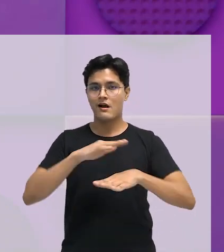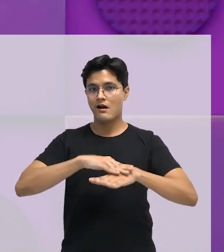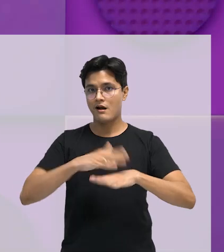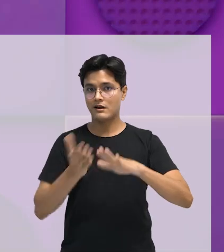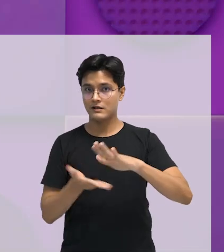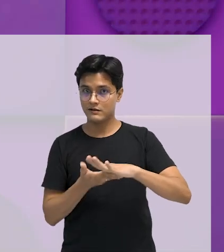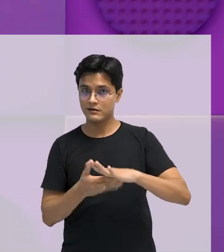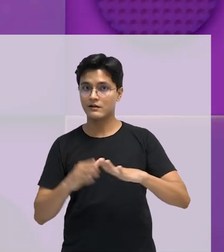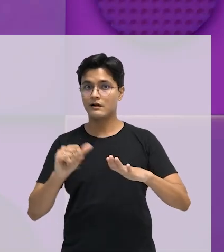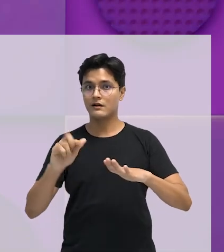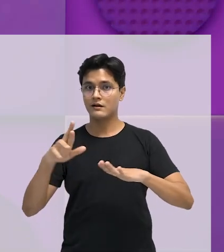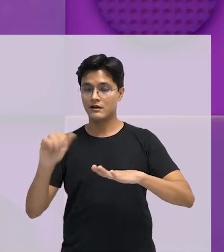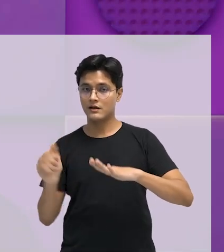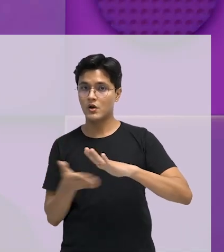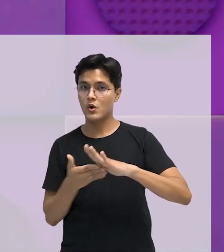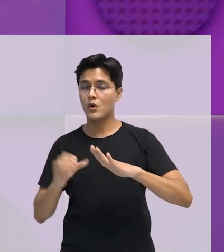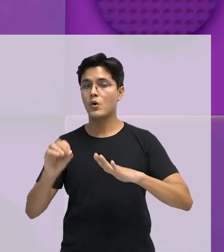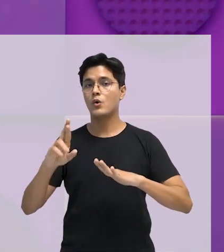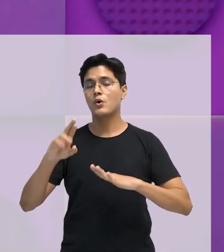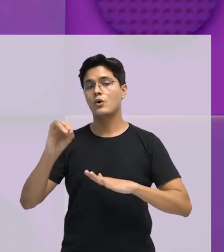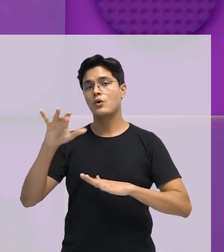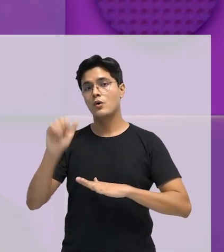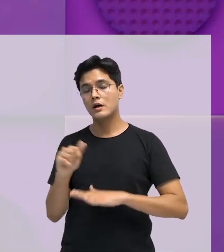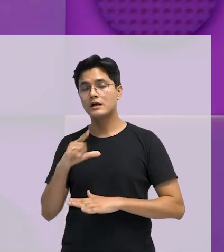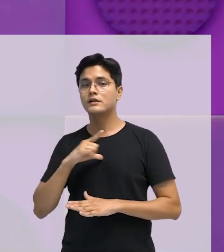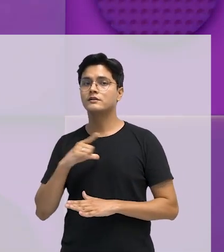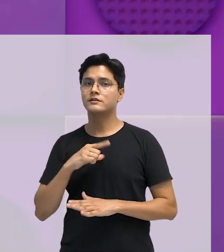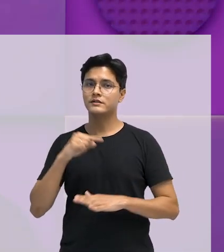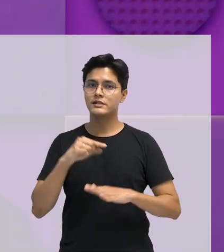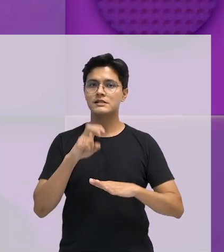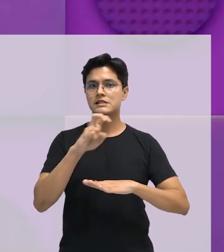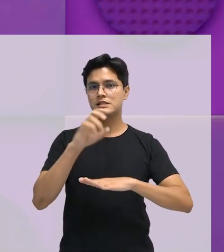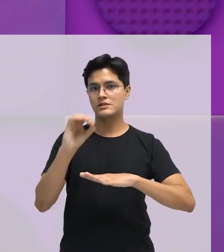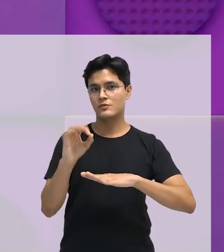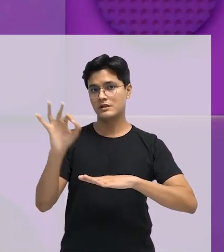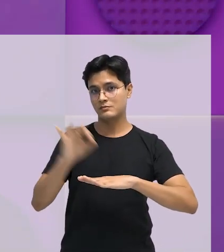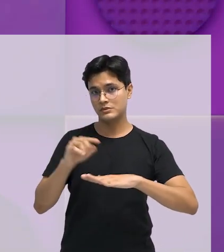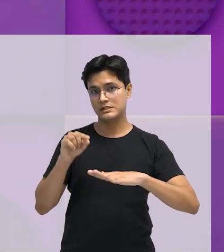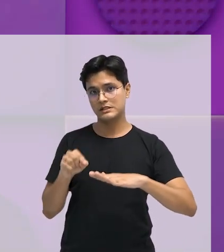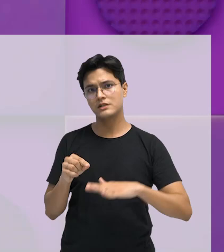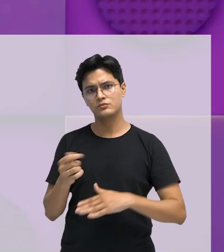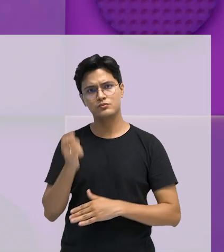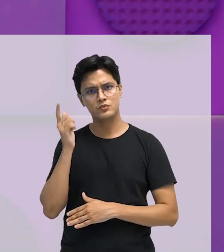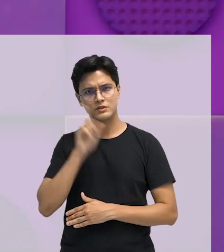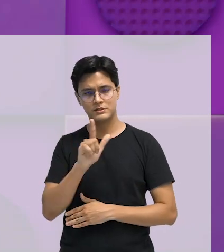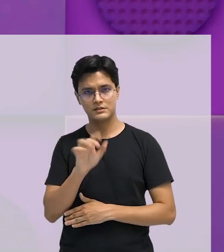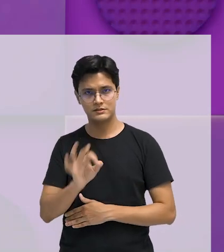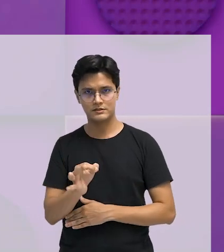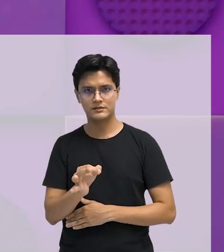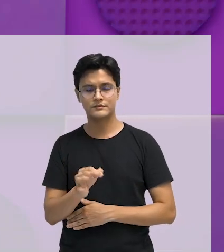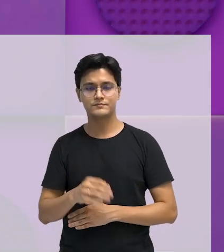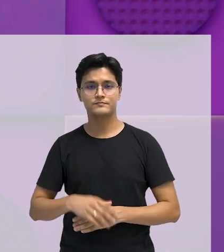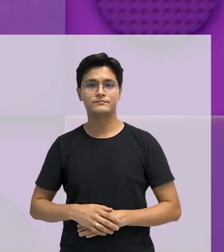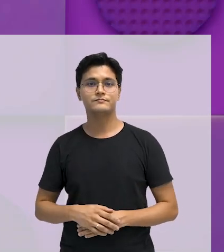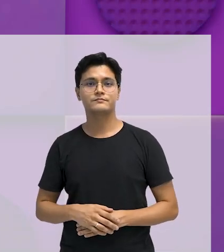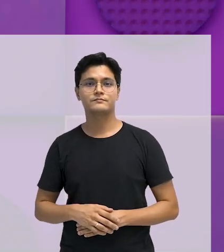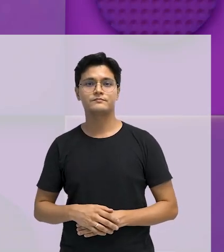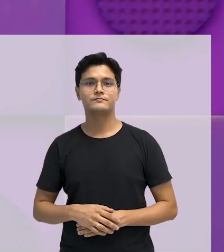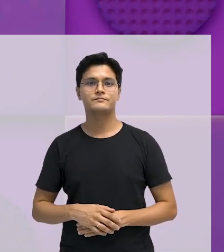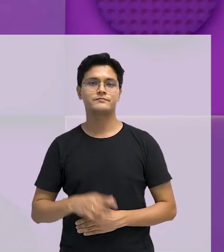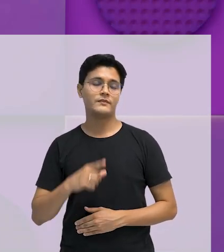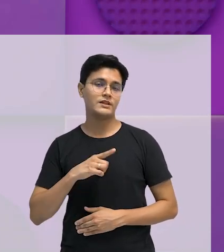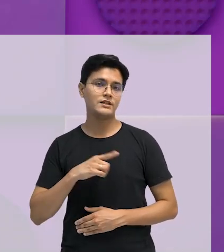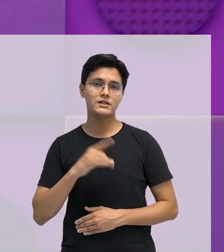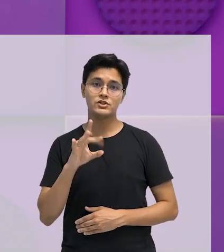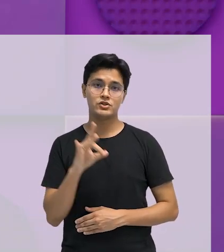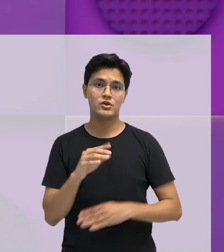você joga uma moeda para cima, você tem 50% de chance de acertar, olha só, né? Como nós temos só